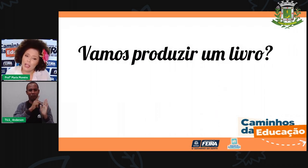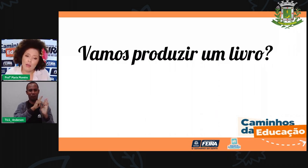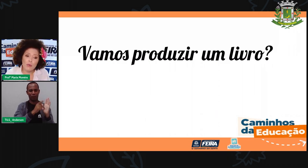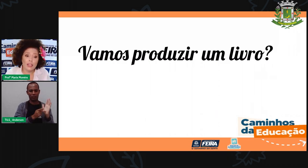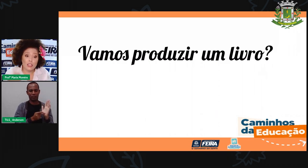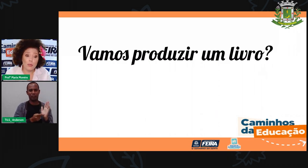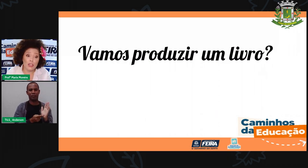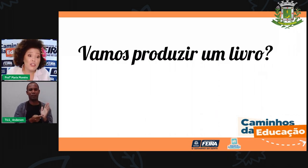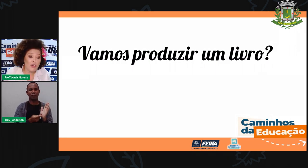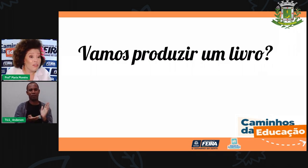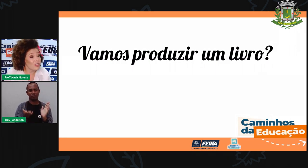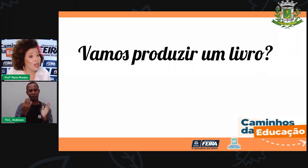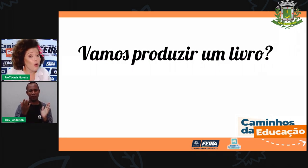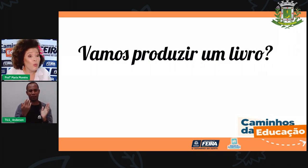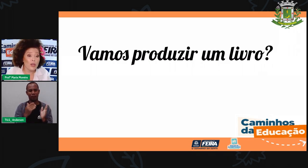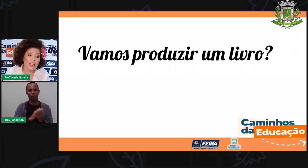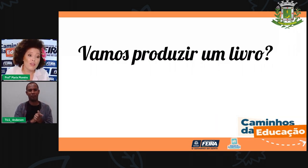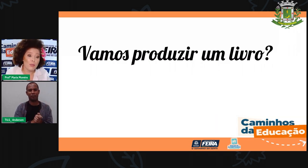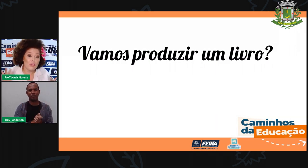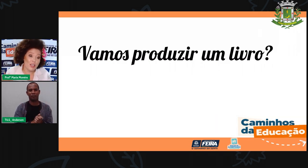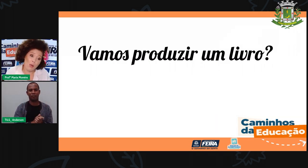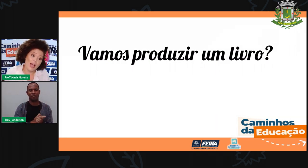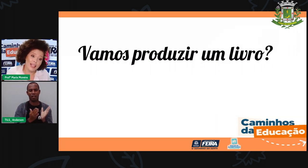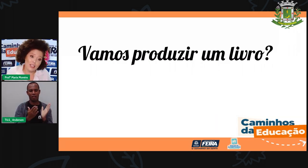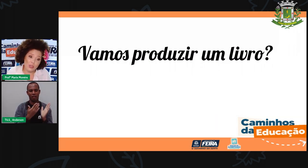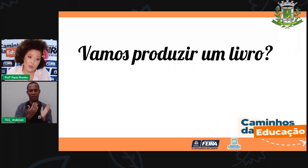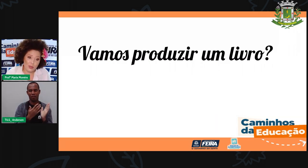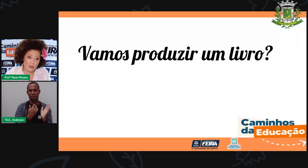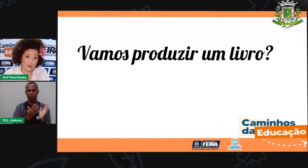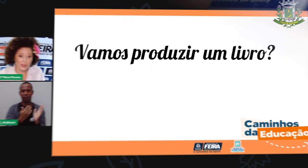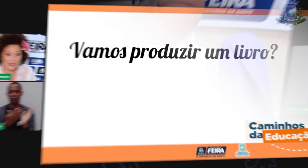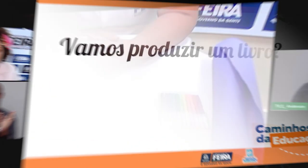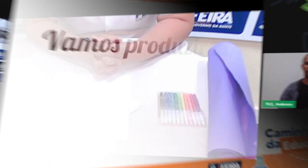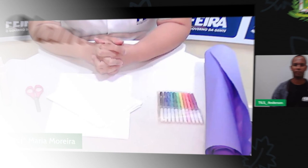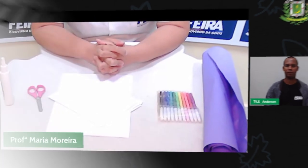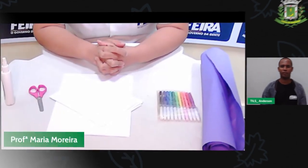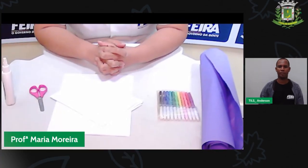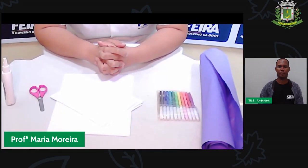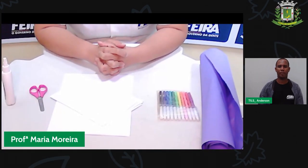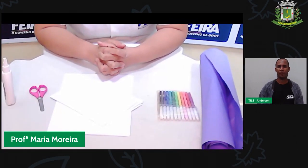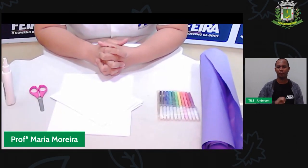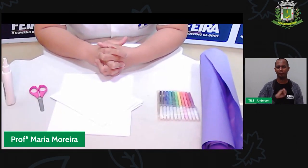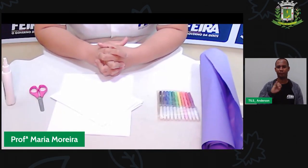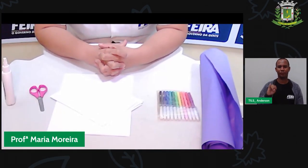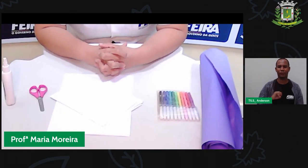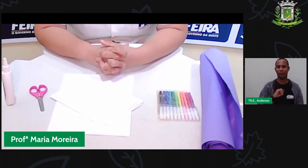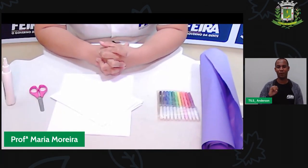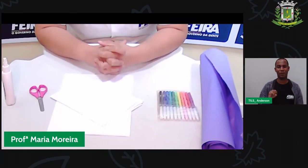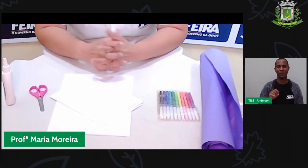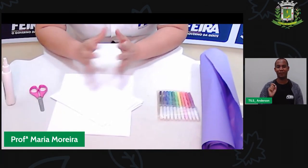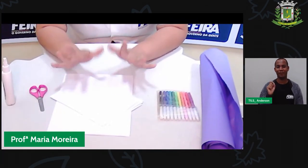Pro Maria e com o Anderson que a gente vai fazer um livro para você guardar suas produções. Hora da